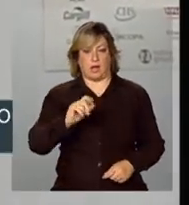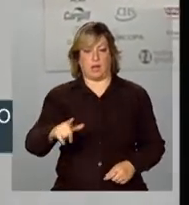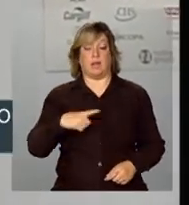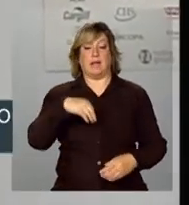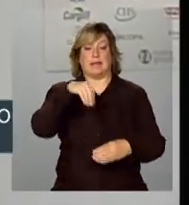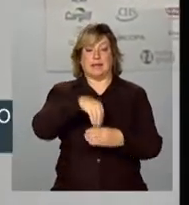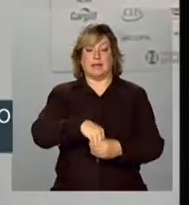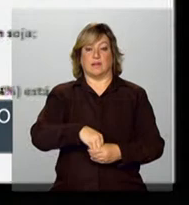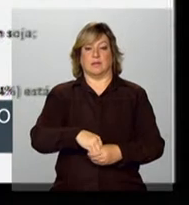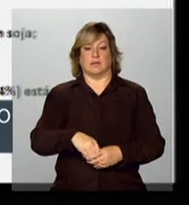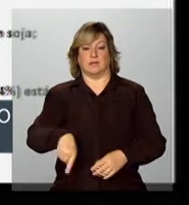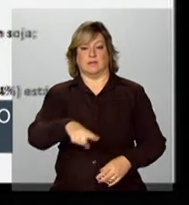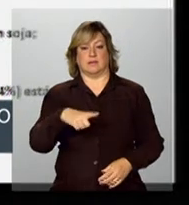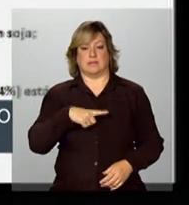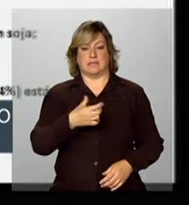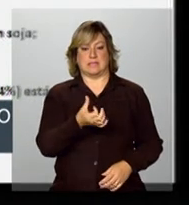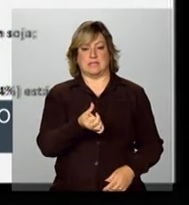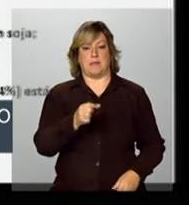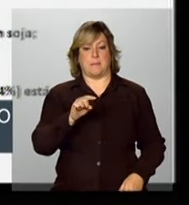dentro desses